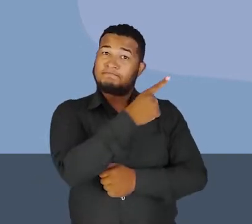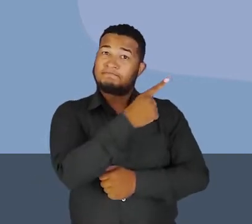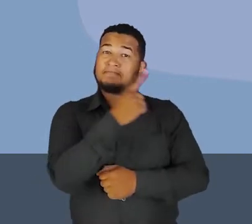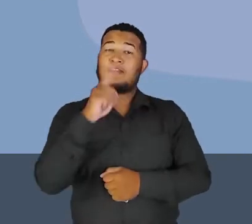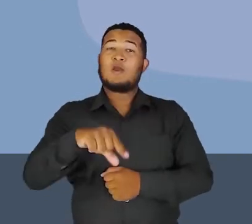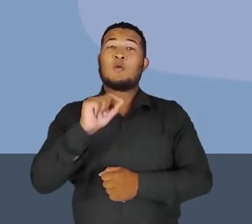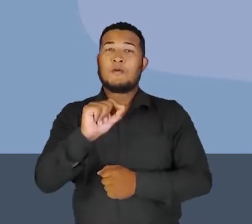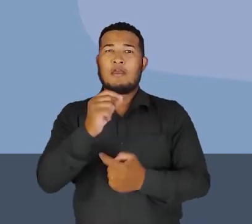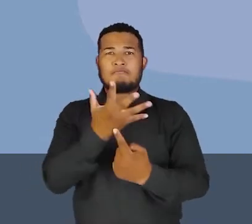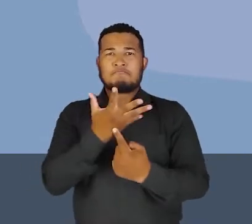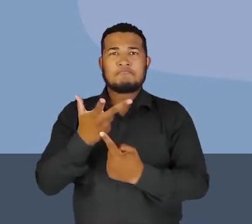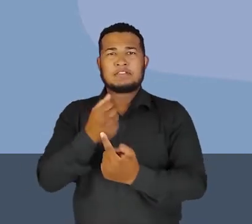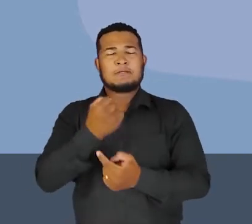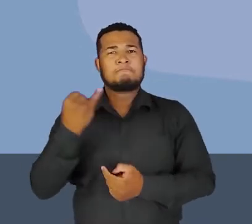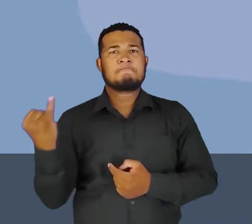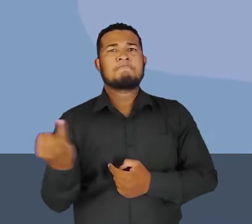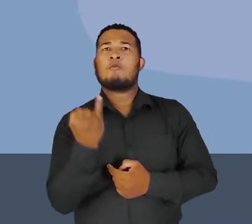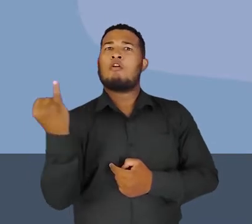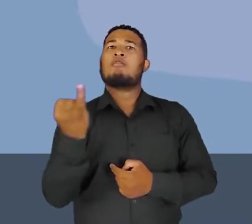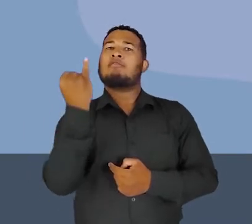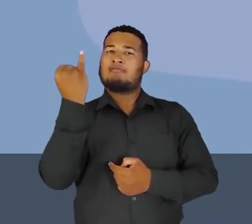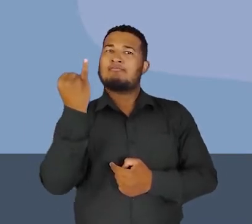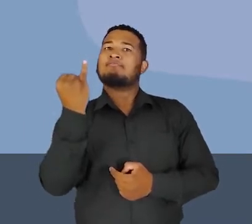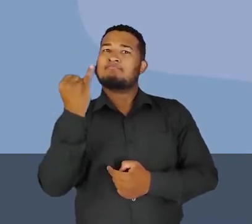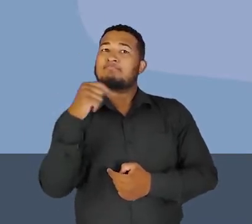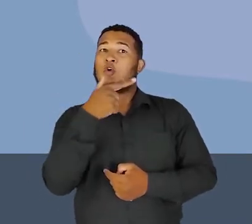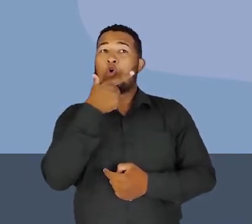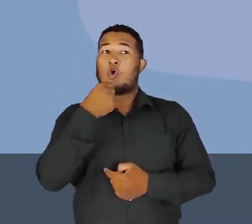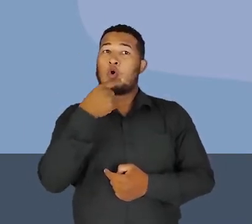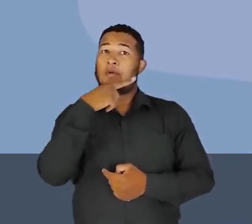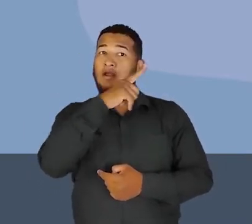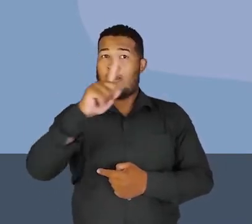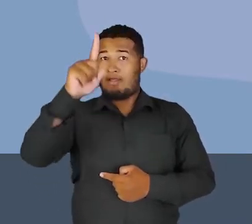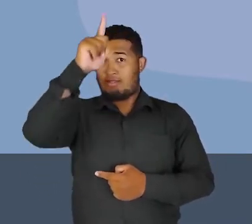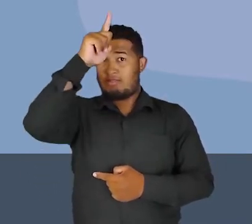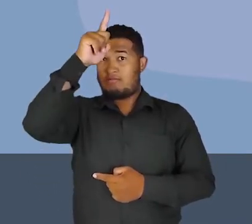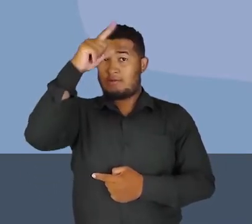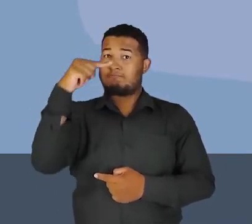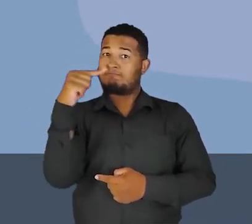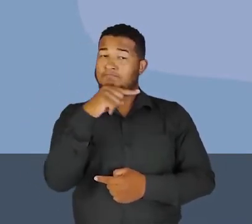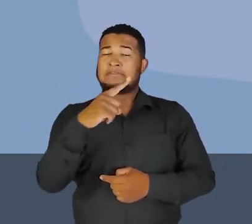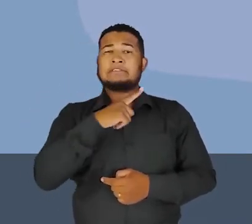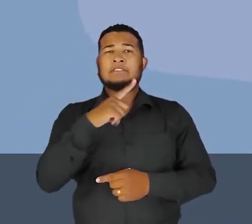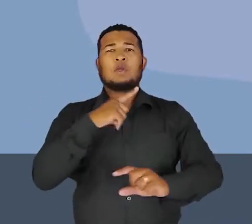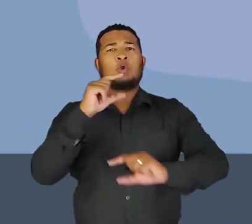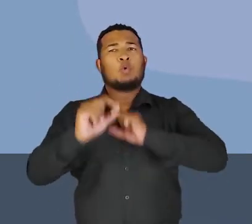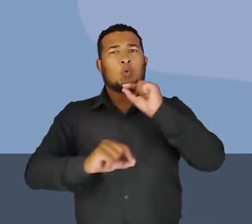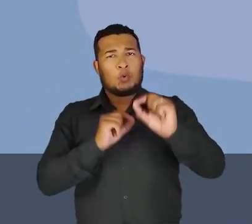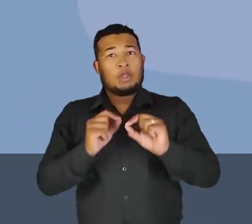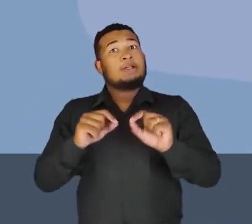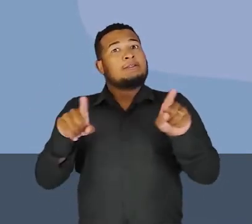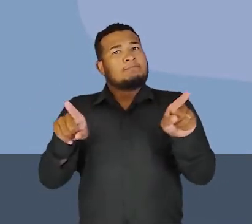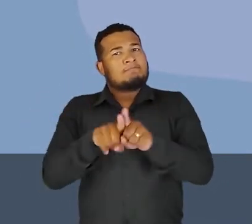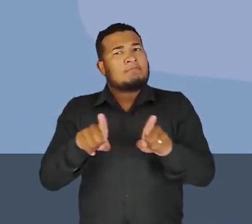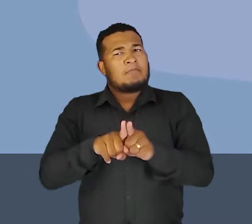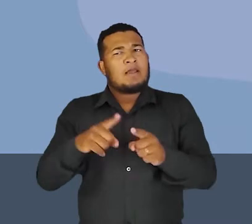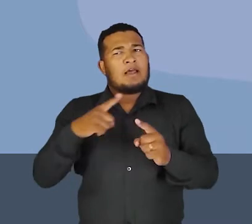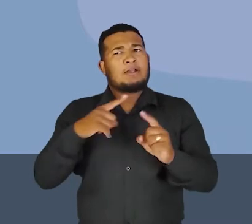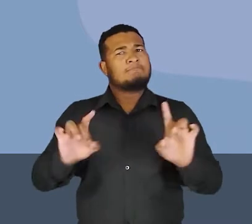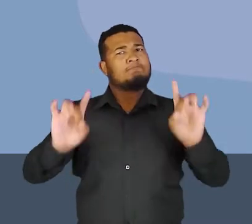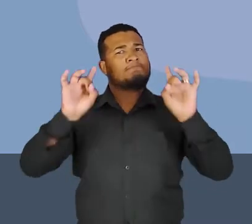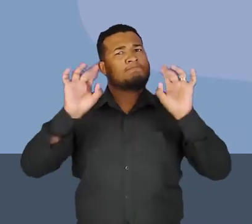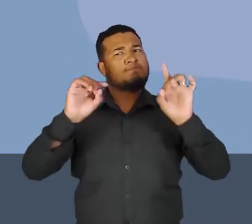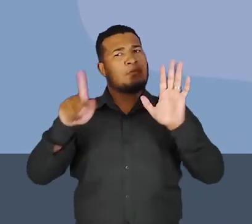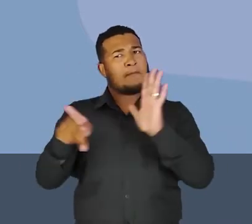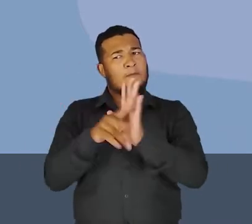né? Joseph Beuys era um alemão. E ele faz um trabalho também, quer dizer, muito típico